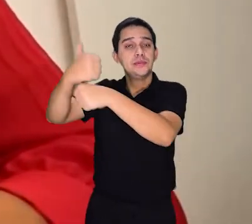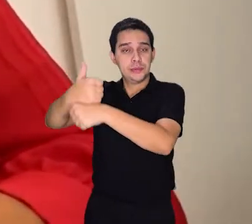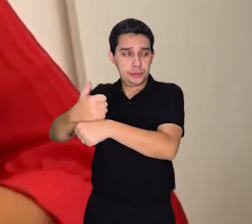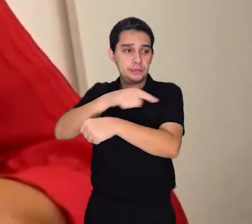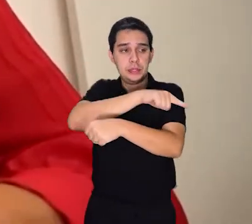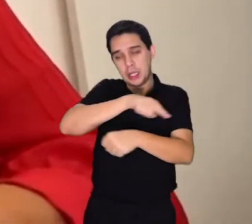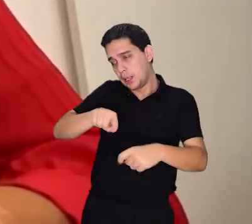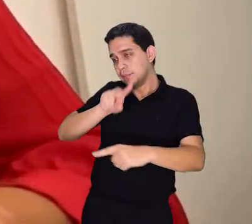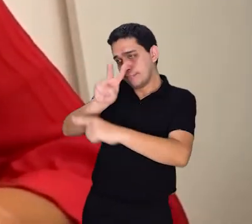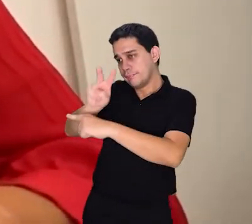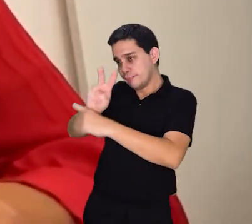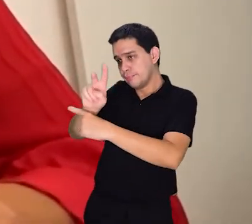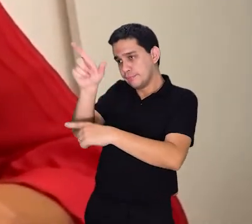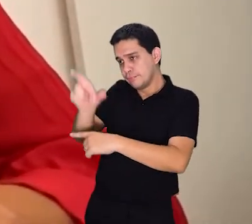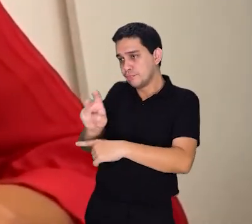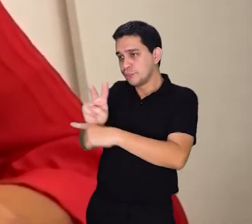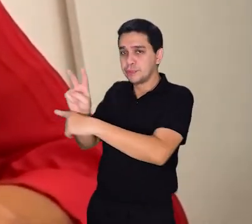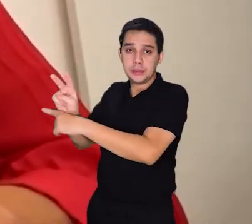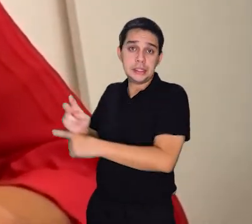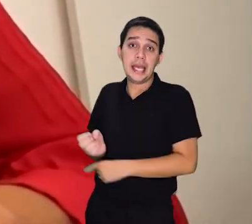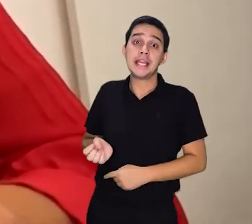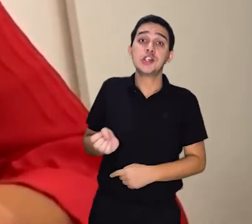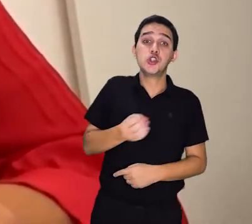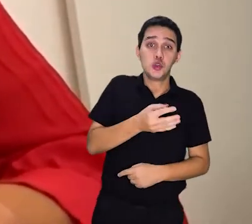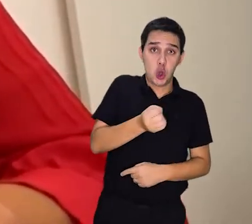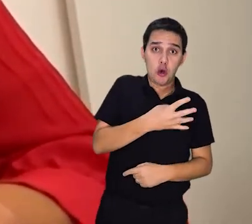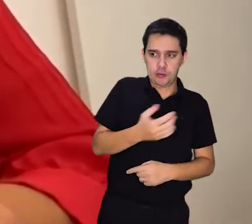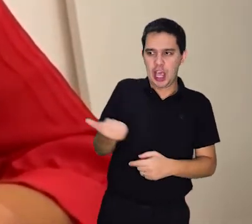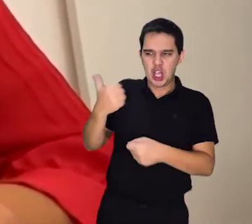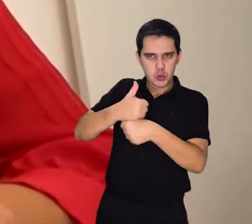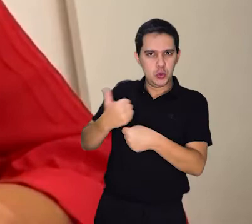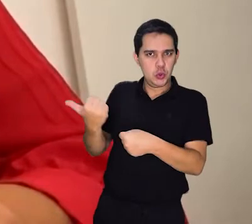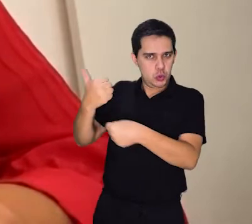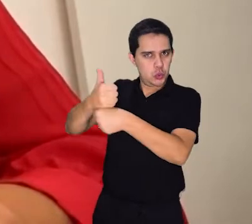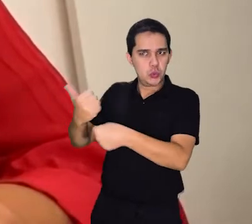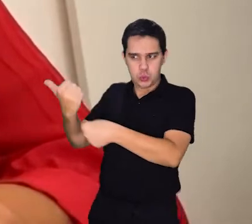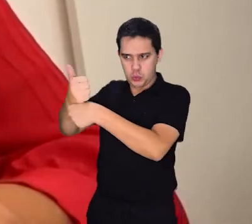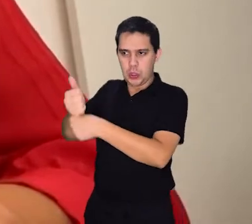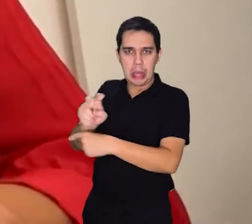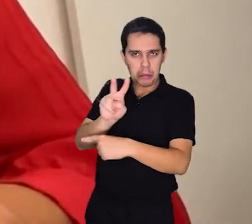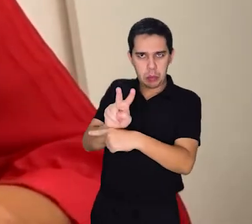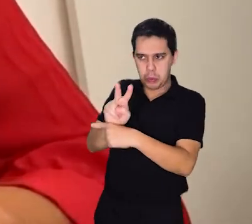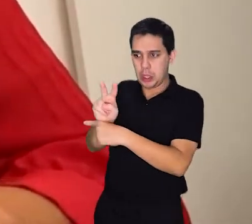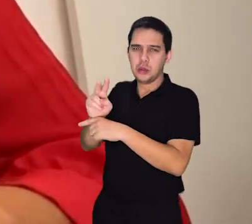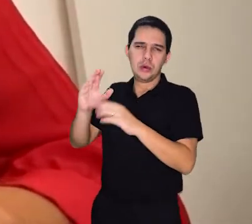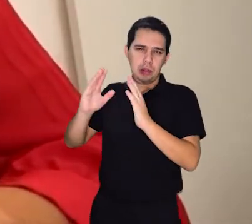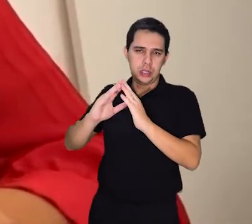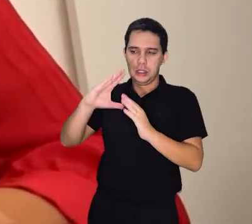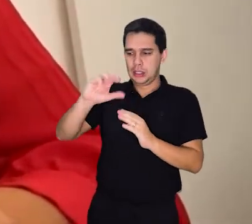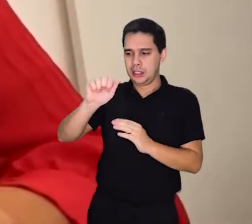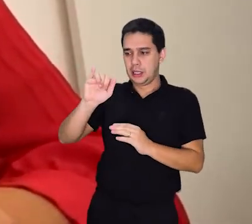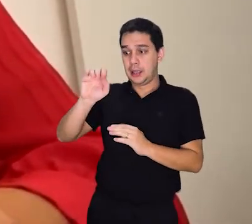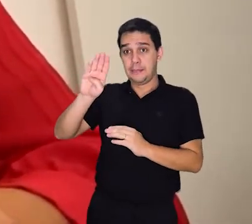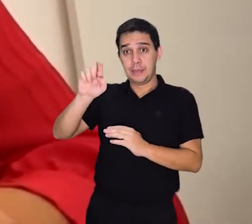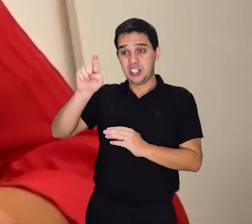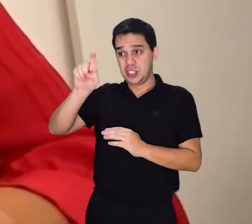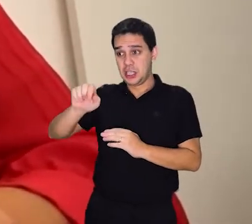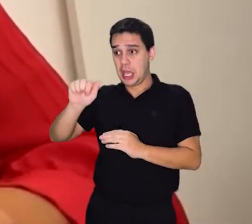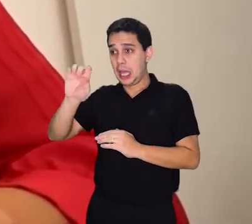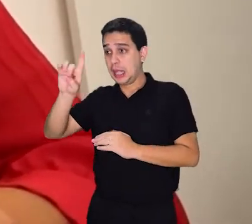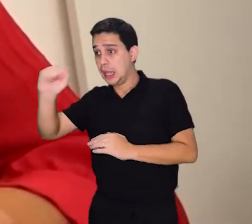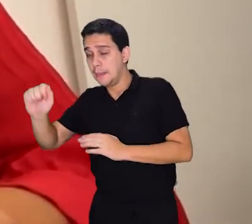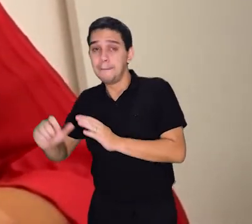humanos, e que esses novos agentes que sejam direcionados para o CAI Baixada, antes de